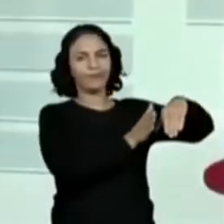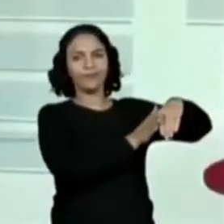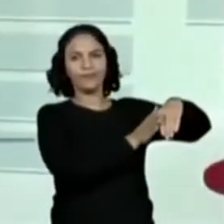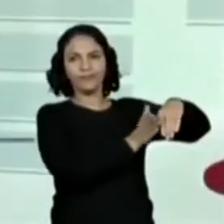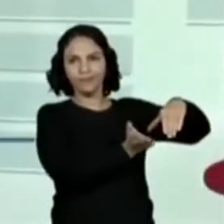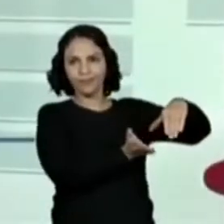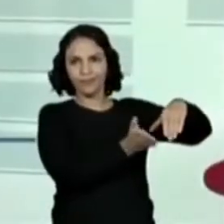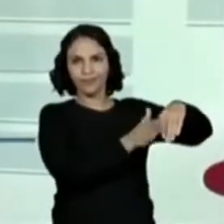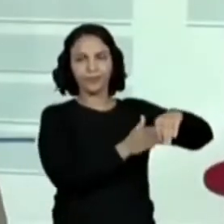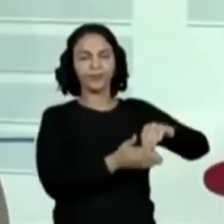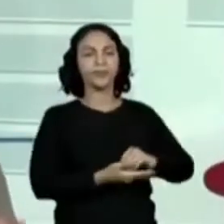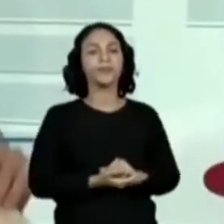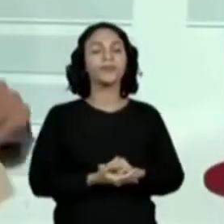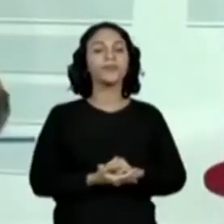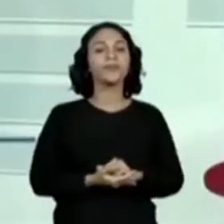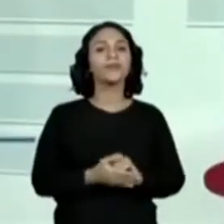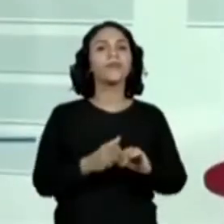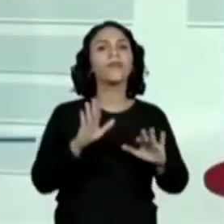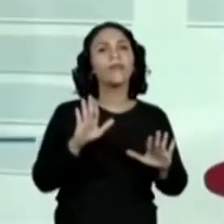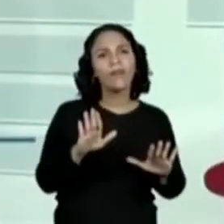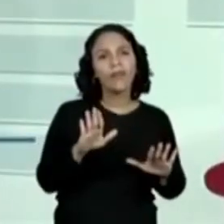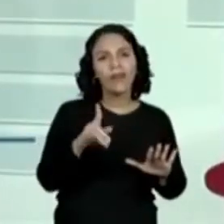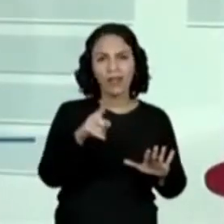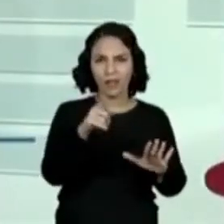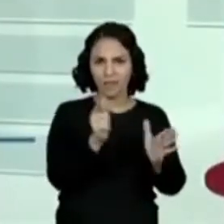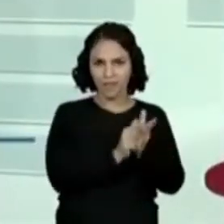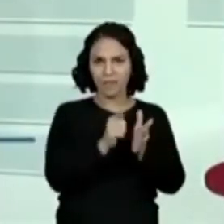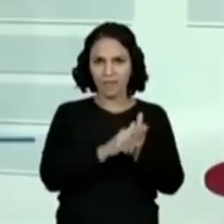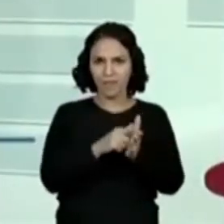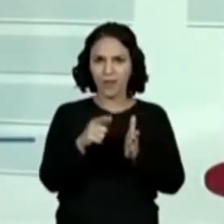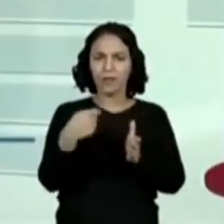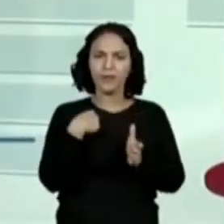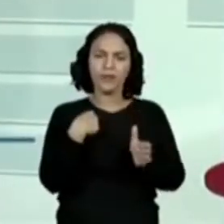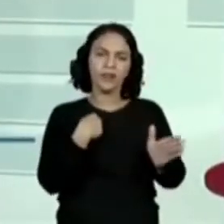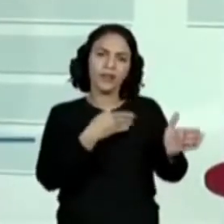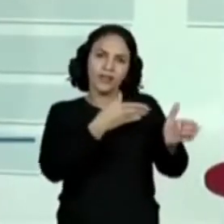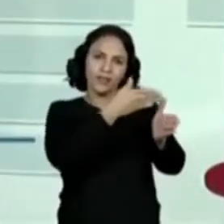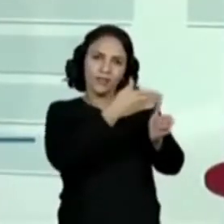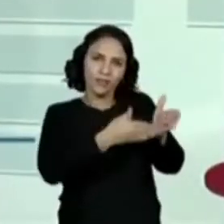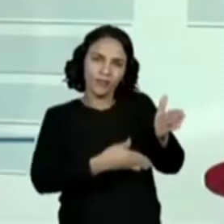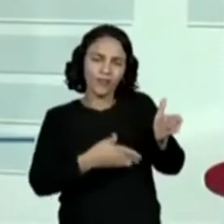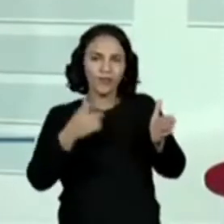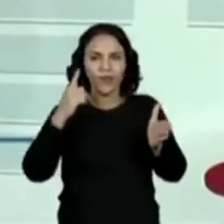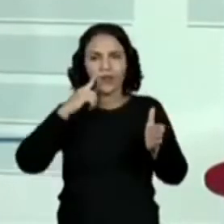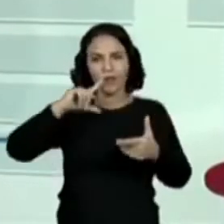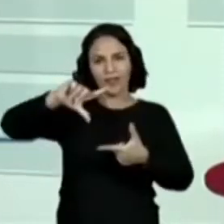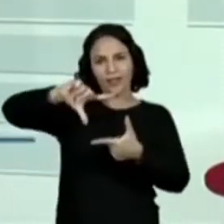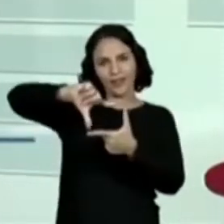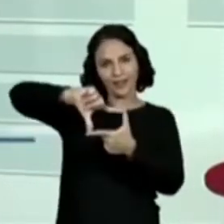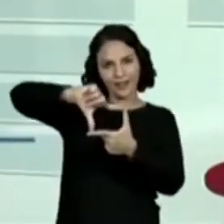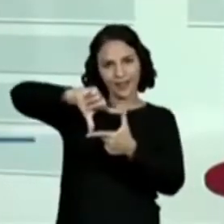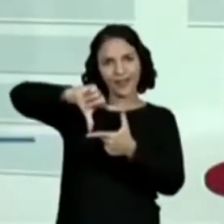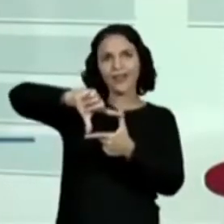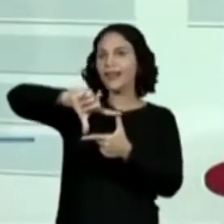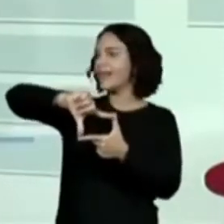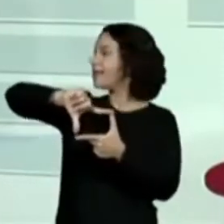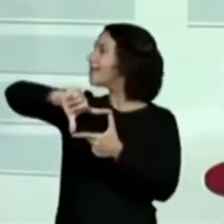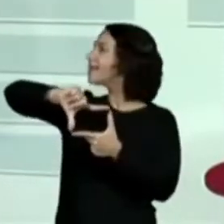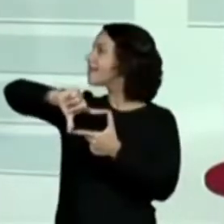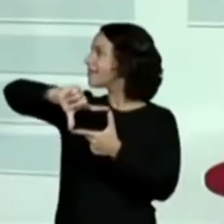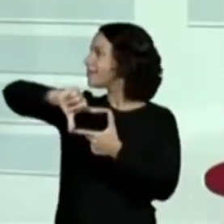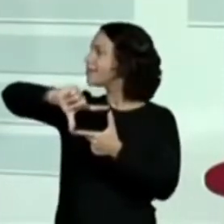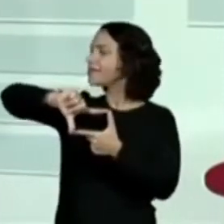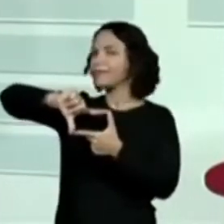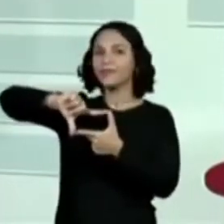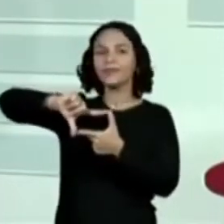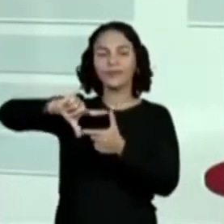vejam, para riscar este papel, esse retângulo, para que ele tivesse uma